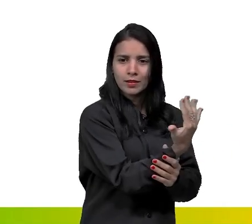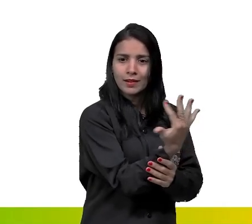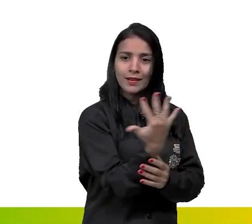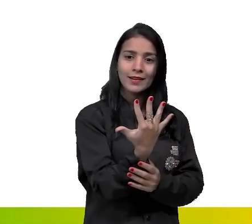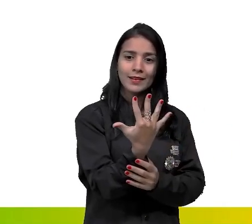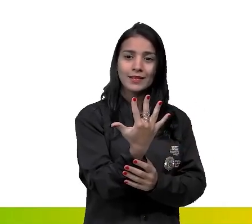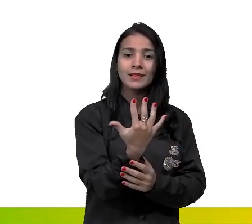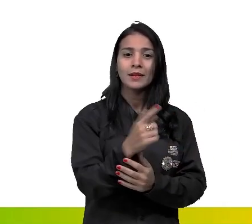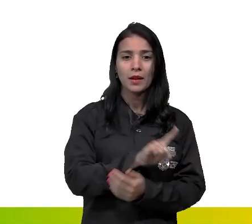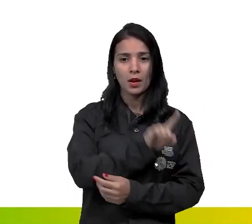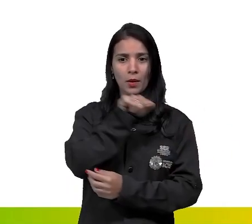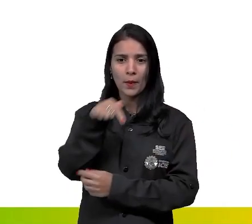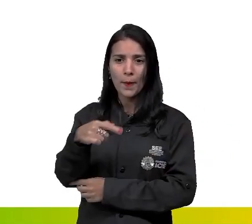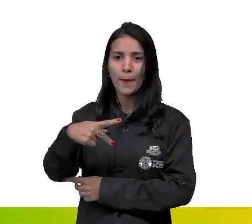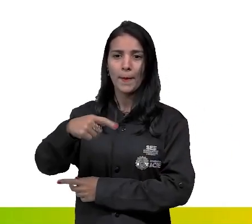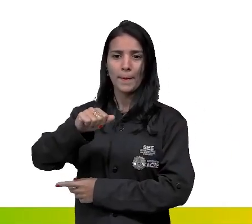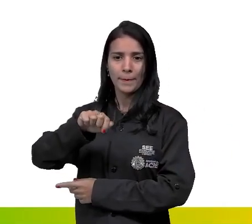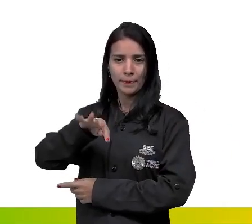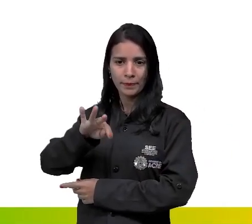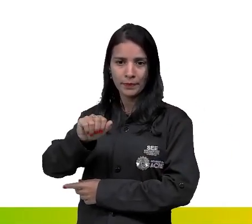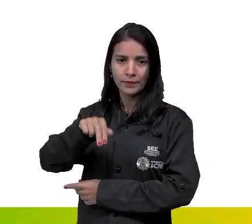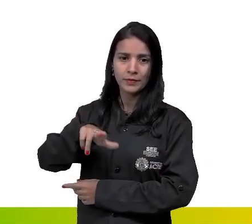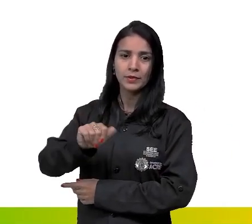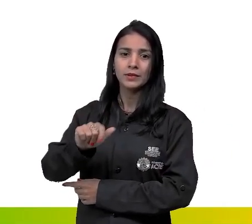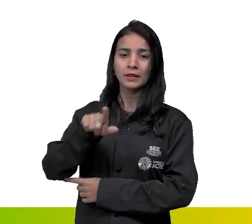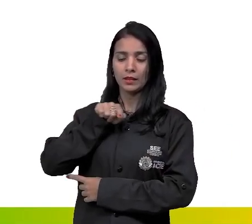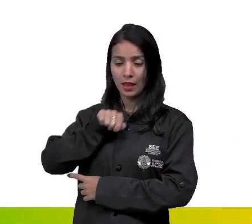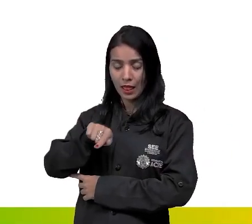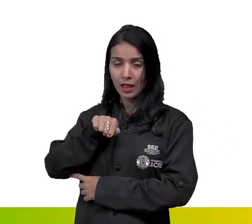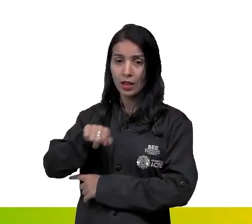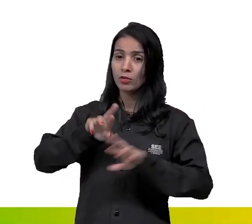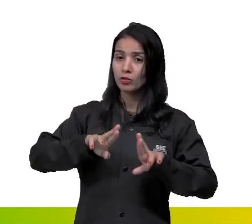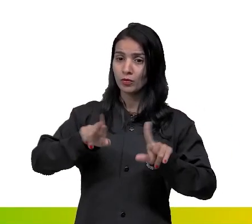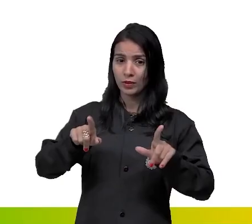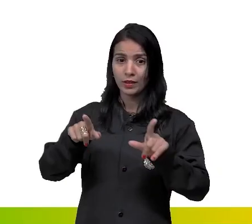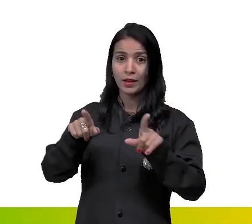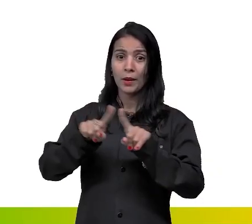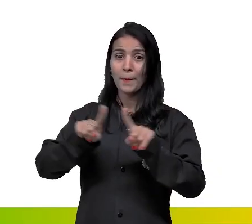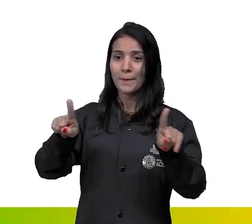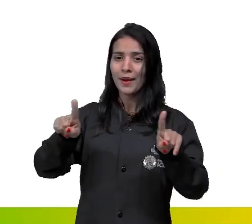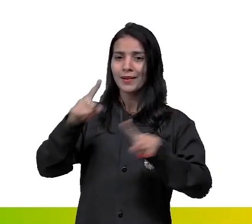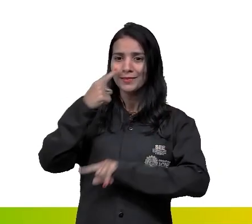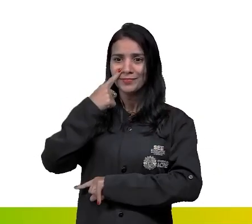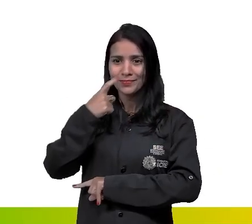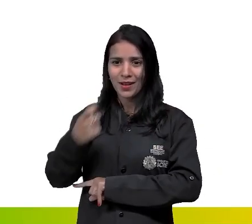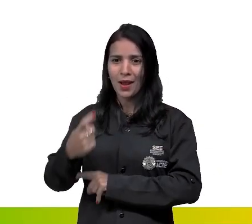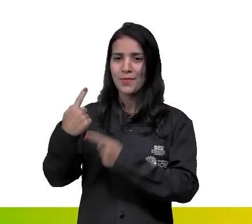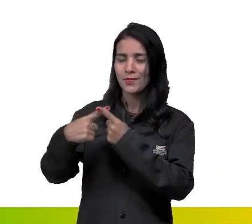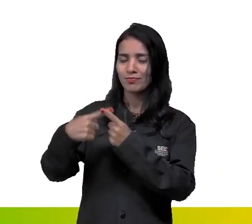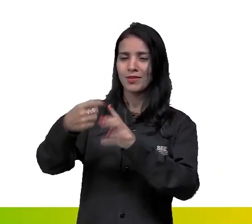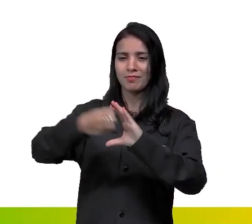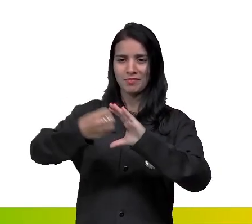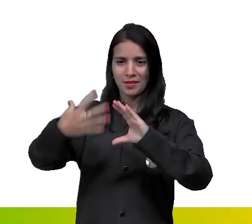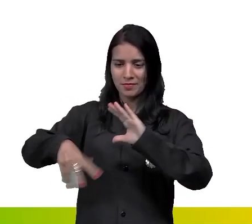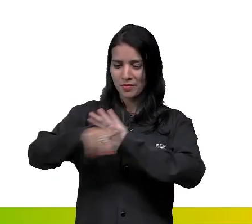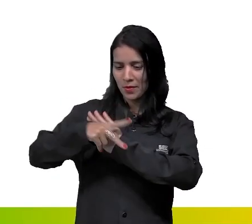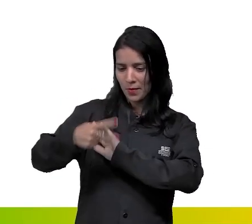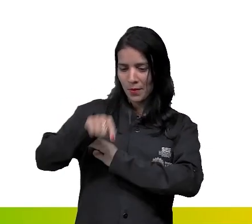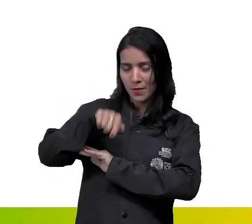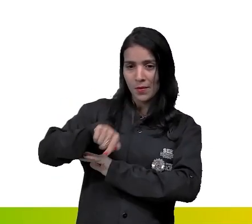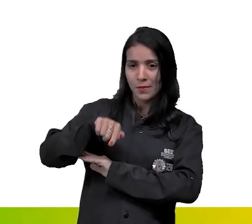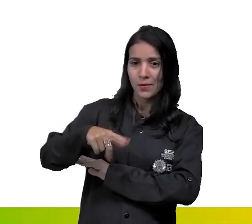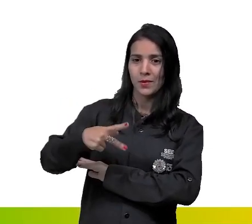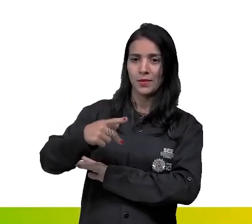características. Aqui a gente tem o Pantanal. O Pantanal, pessoal, é bem interessante e característico falar que no Pantanal